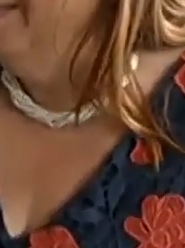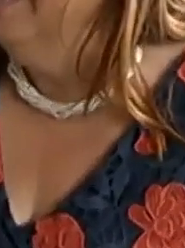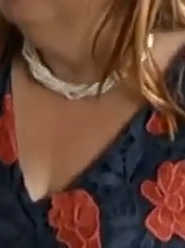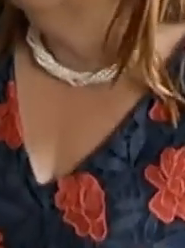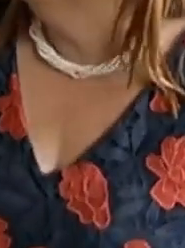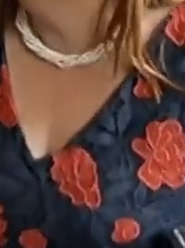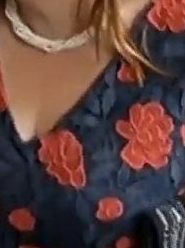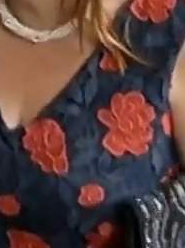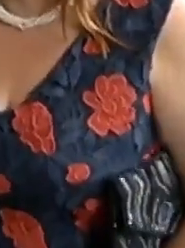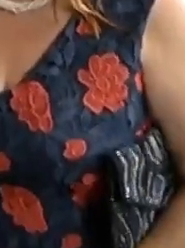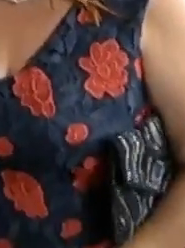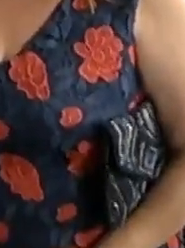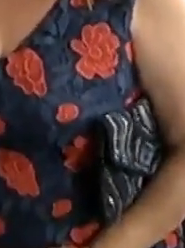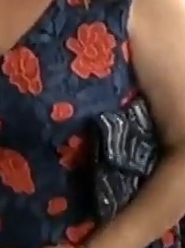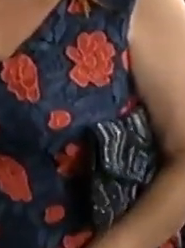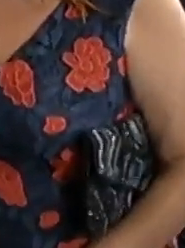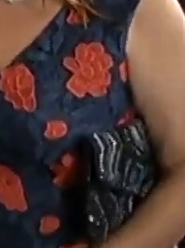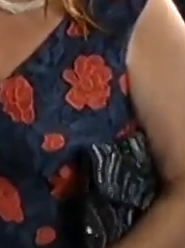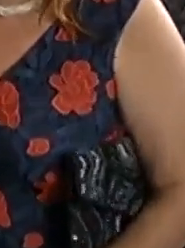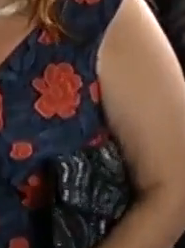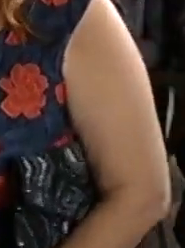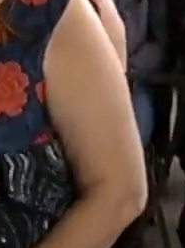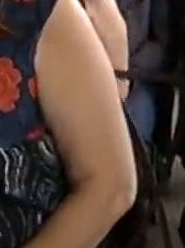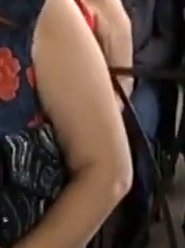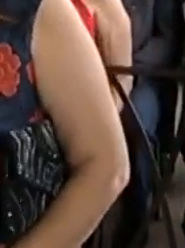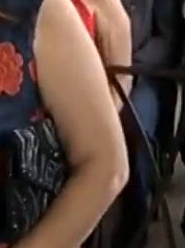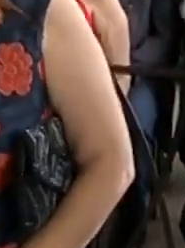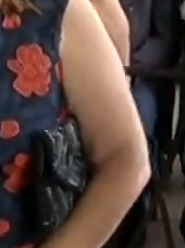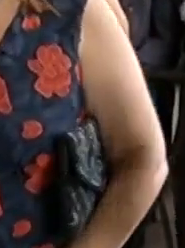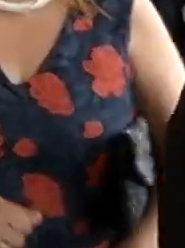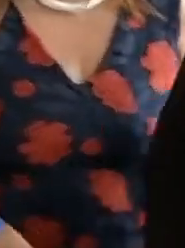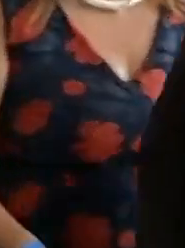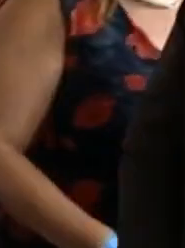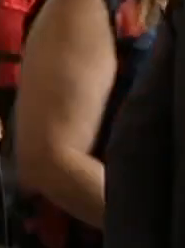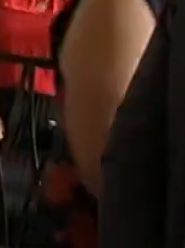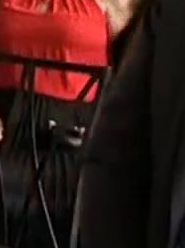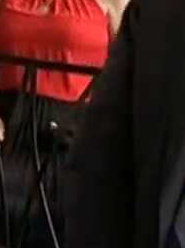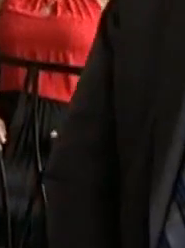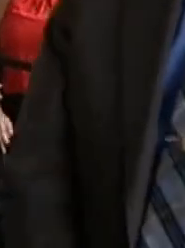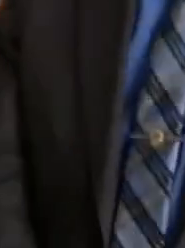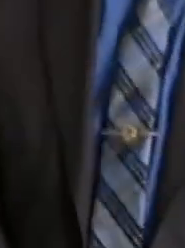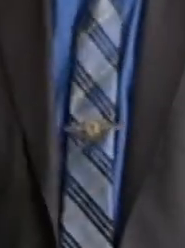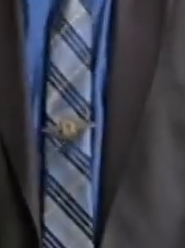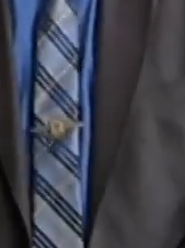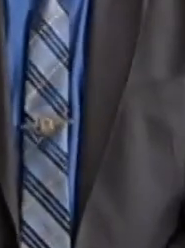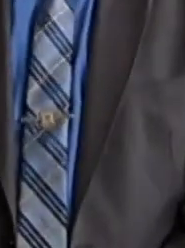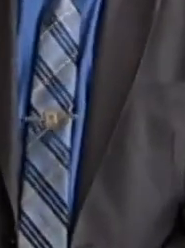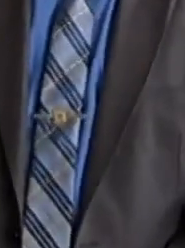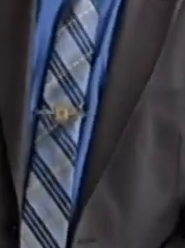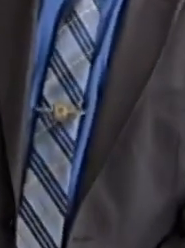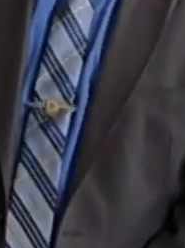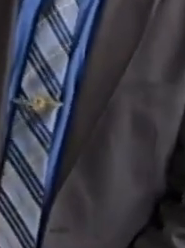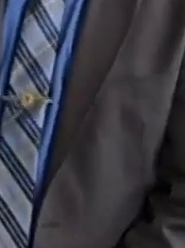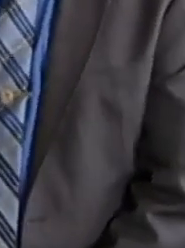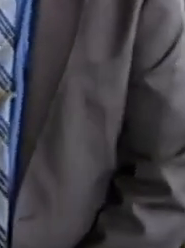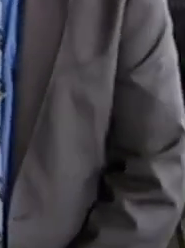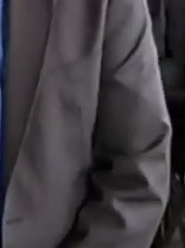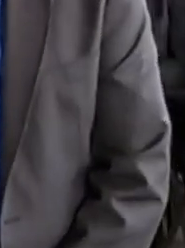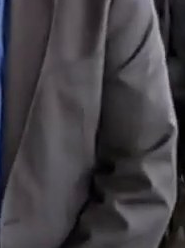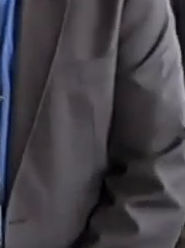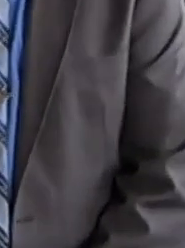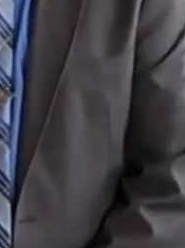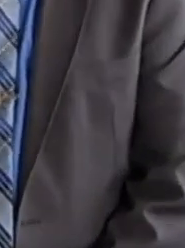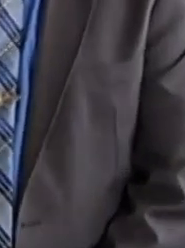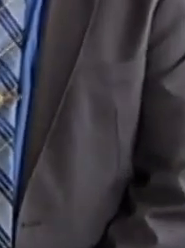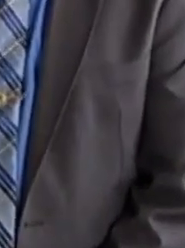viu? E só para terminar aqui, está esperando também a gente aqui, vereador, obrigado, viu? Geraldo Filogônio, presidente da Câmara de São João da Ponte,